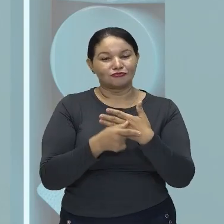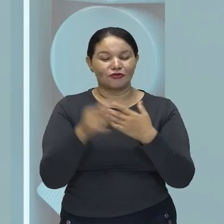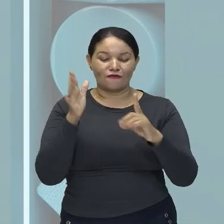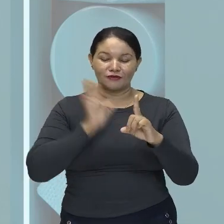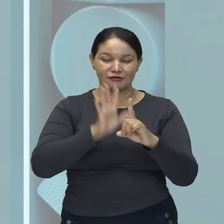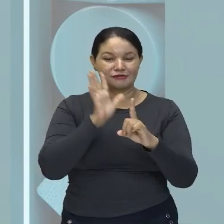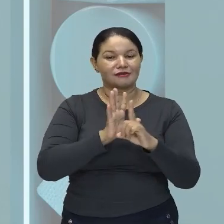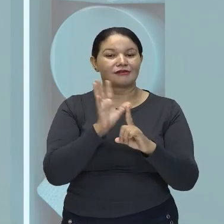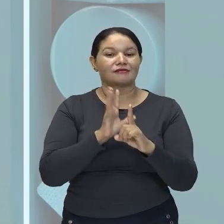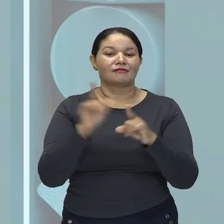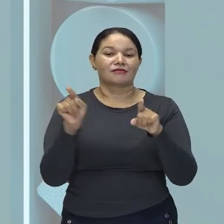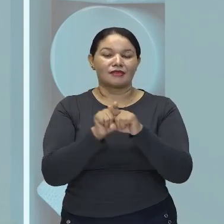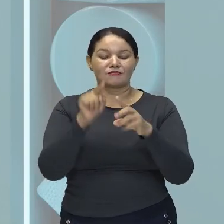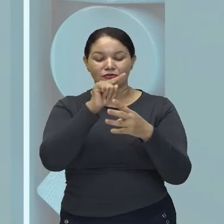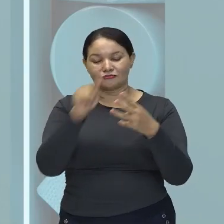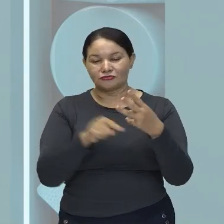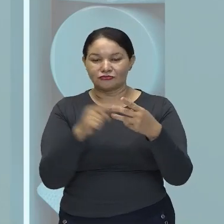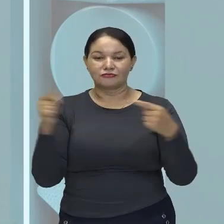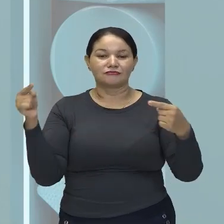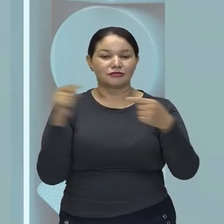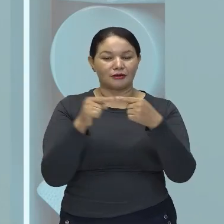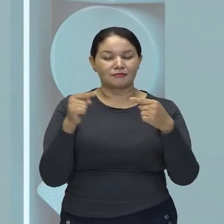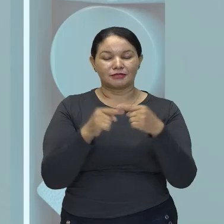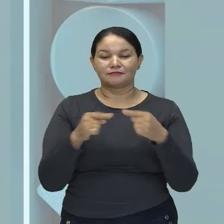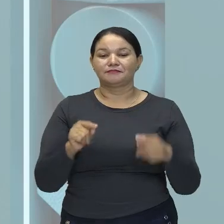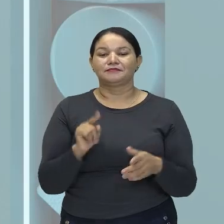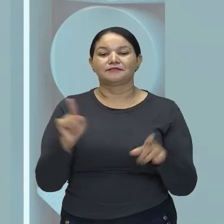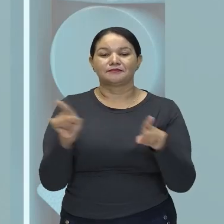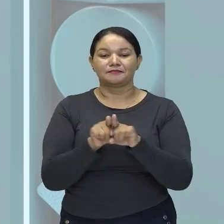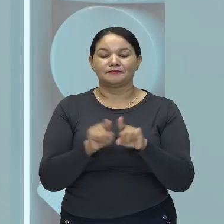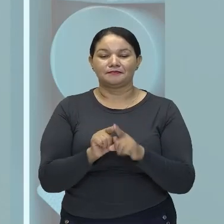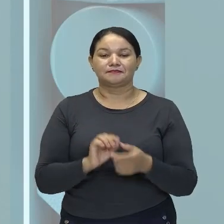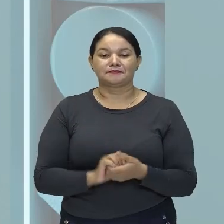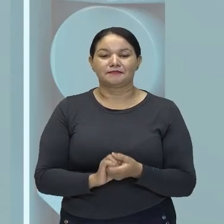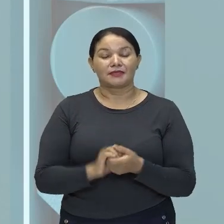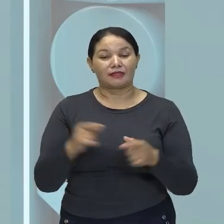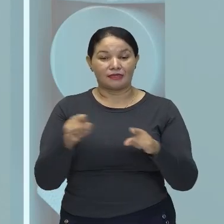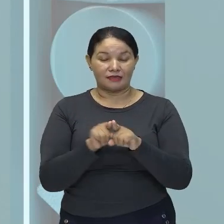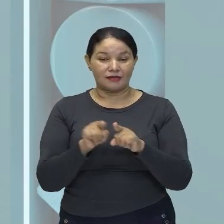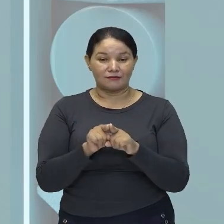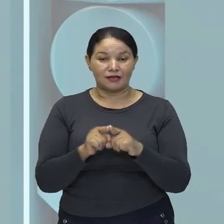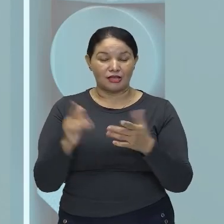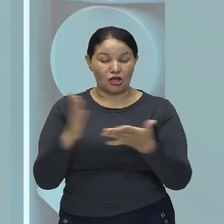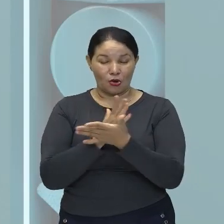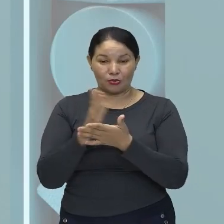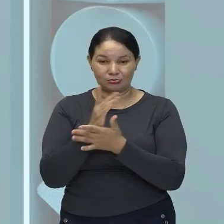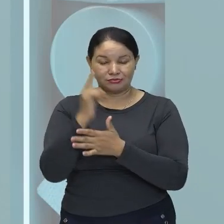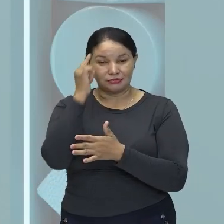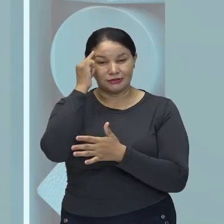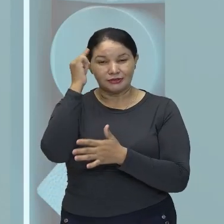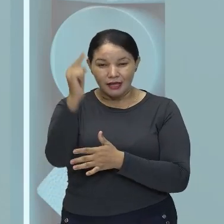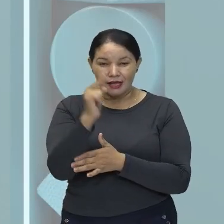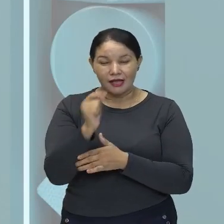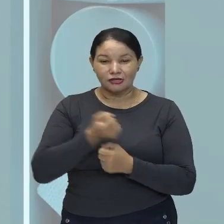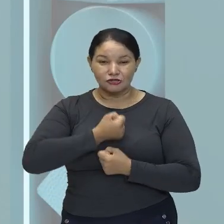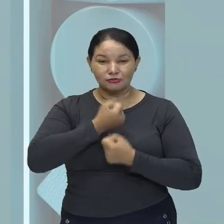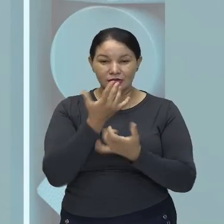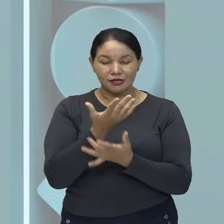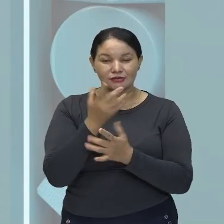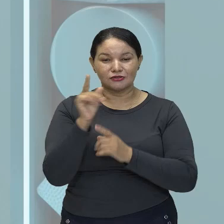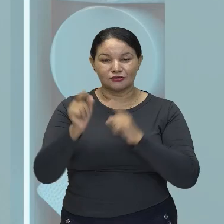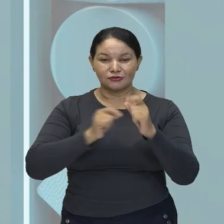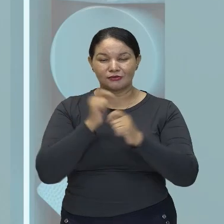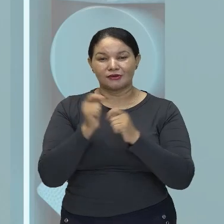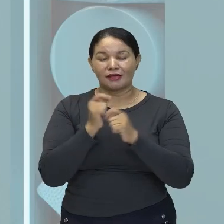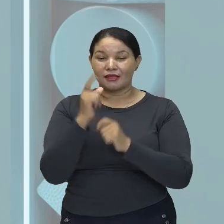É importante você prestar atenção nessas vanguardas, nas ideias que elas defendem, que elas expressam, que elas